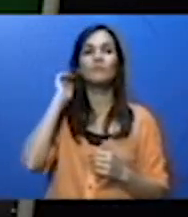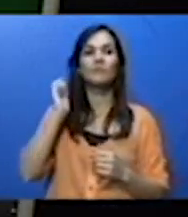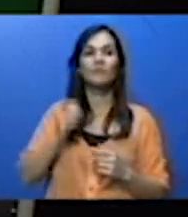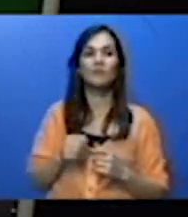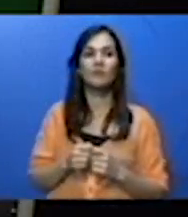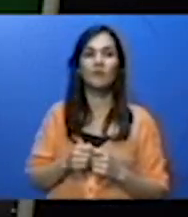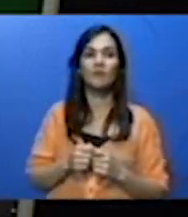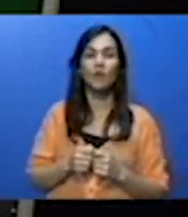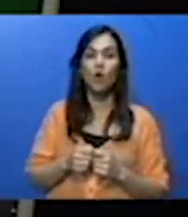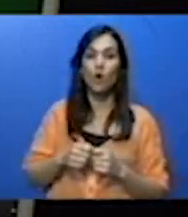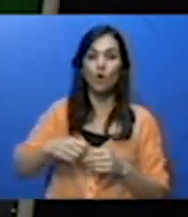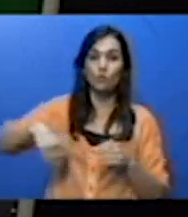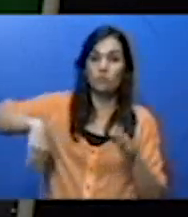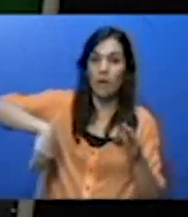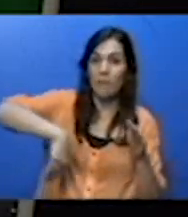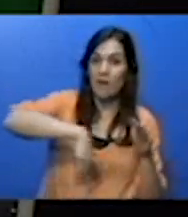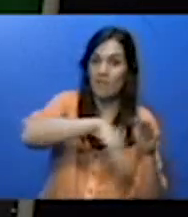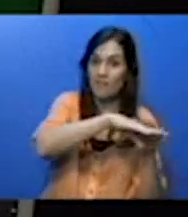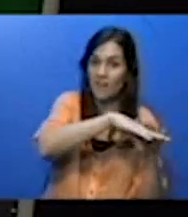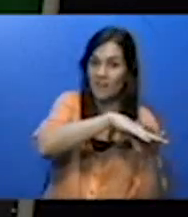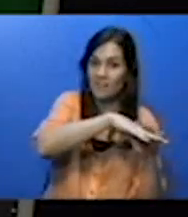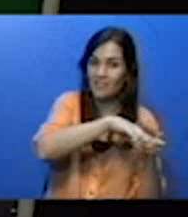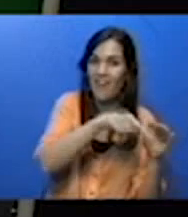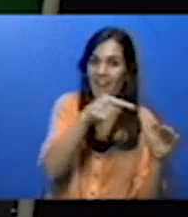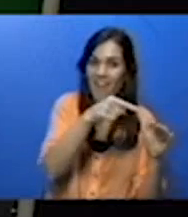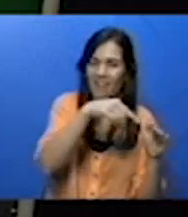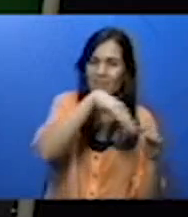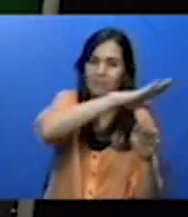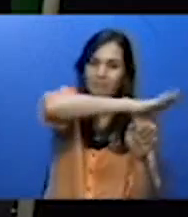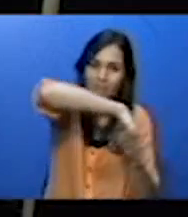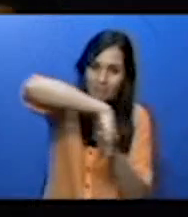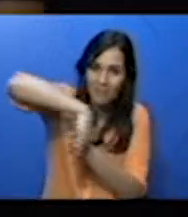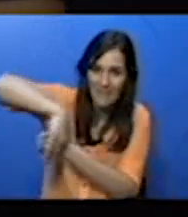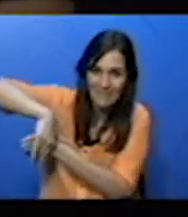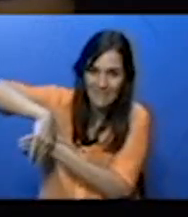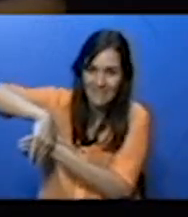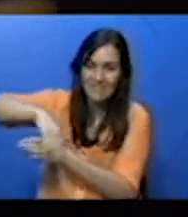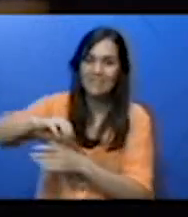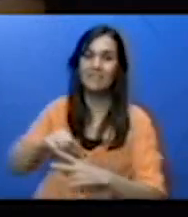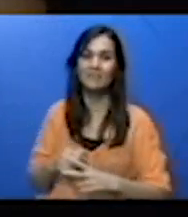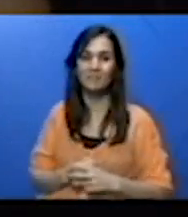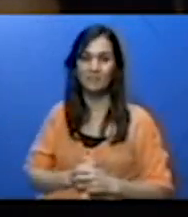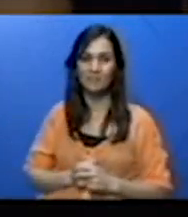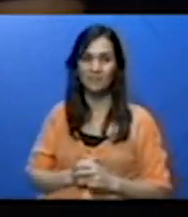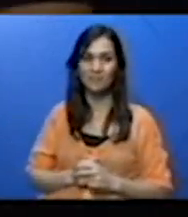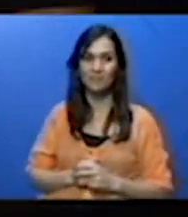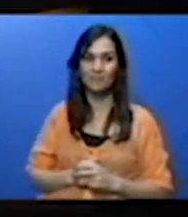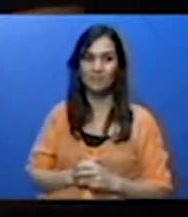Chutar para frente, ela dispara para trás. Então coloquem a letra A.